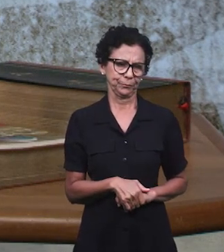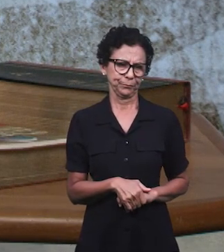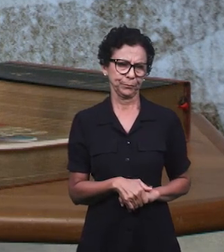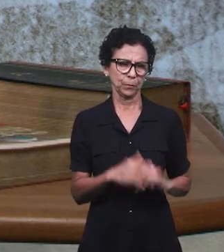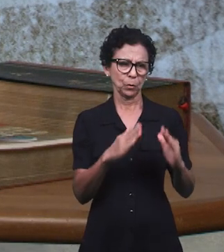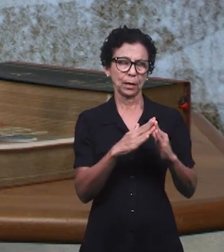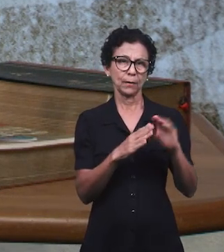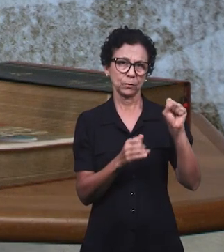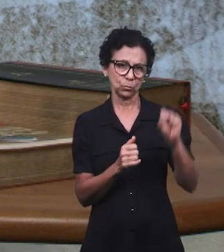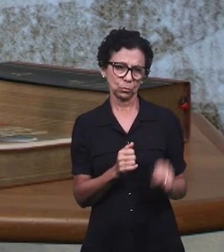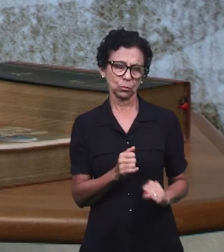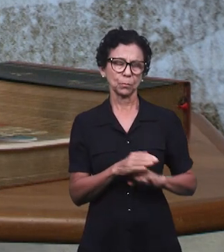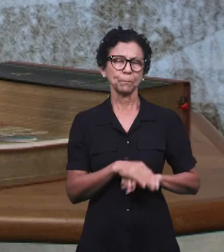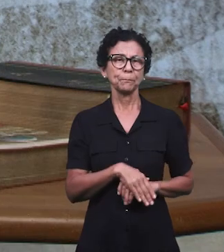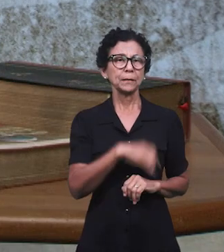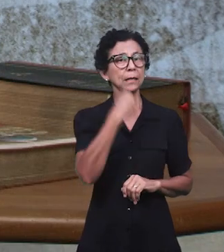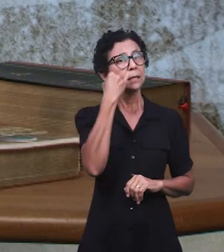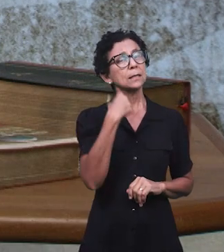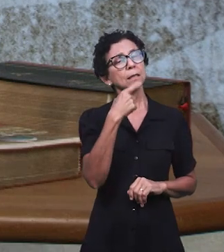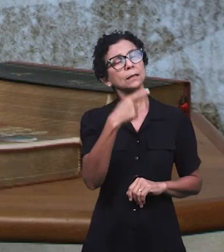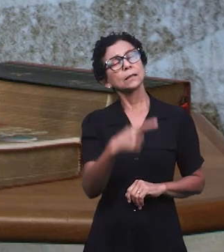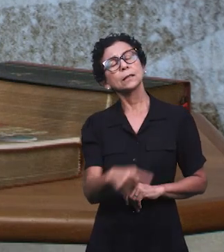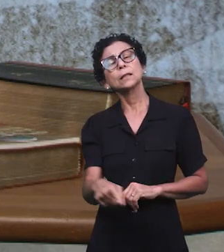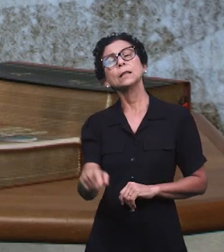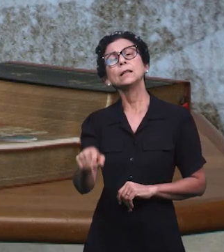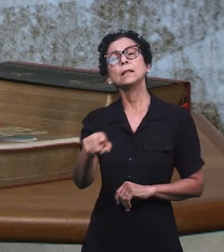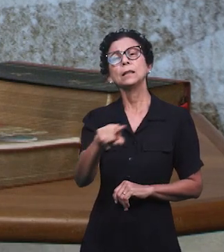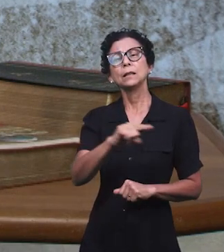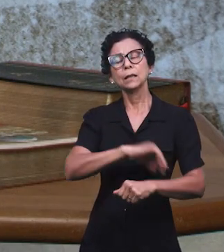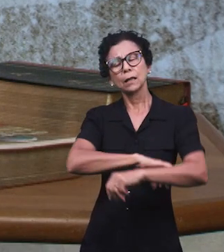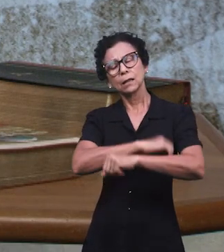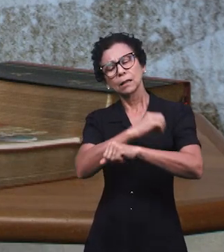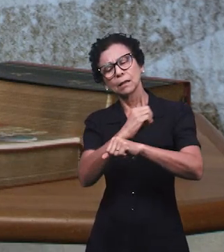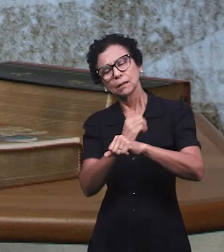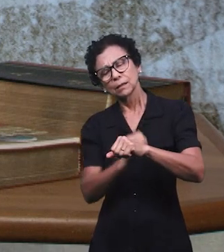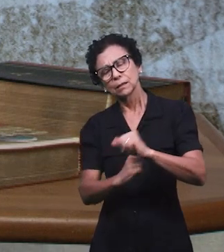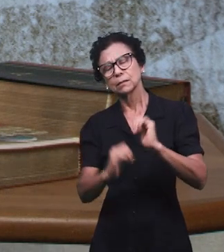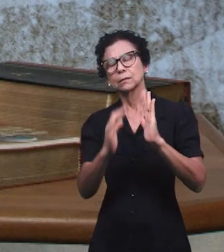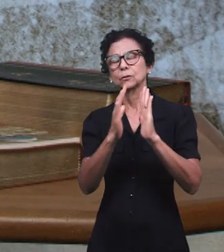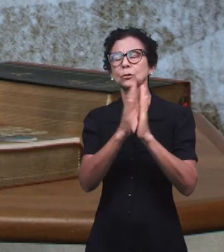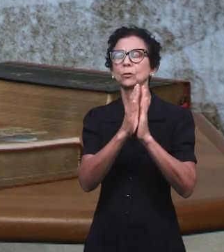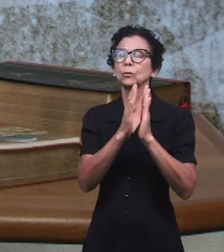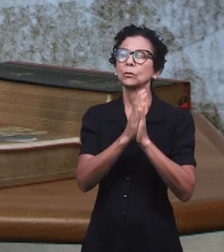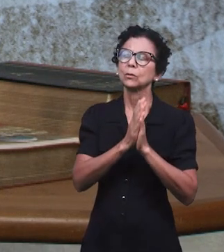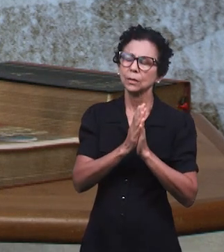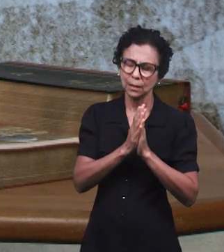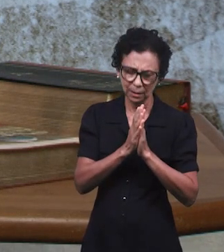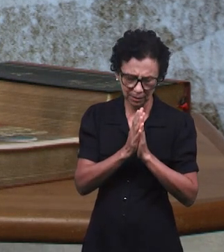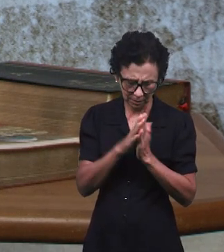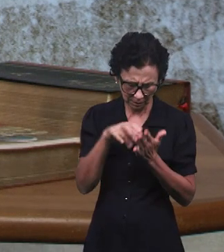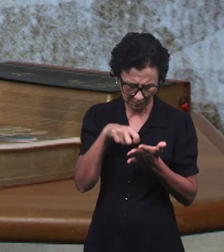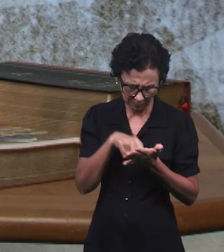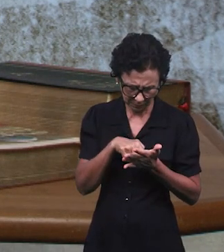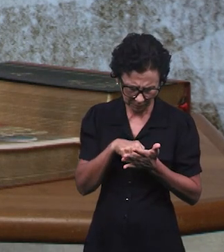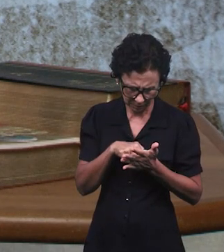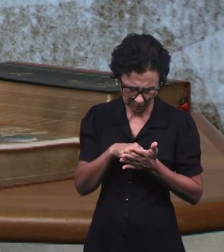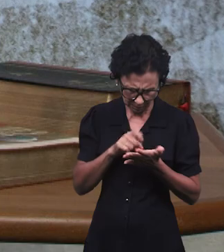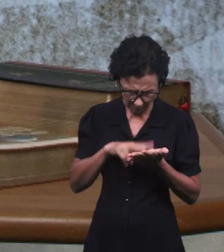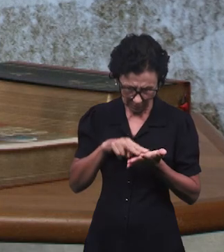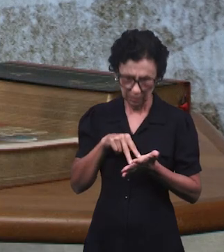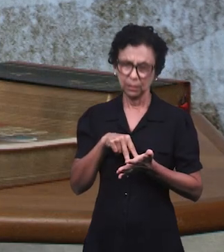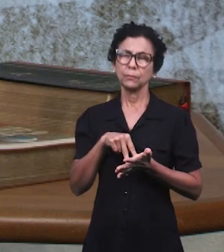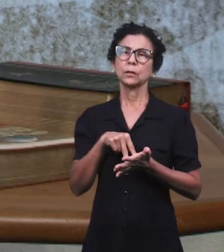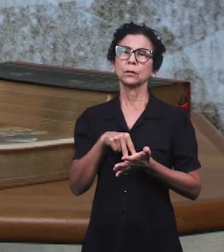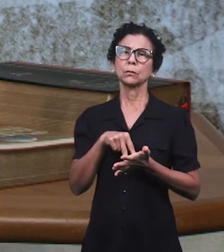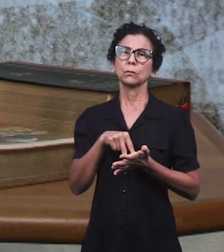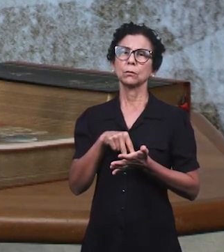Isaque saíra a orar no campo sobre a tarde, e levantou seus olhos e olhou, e eis que